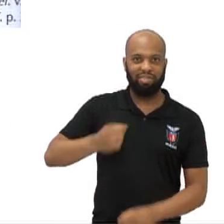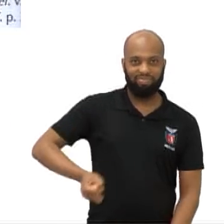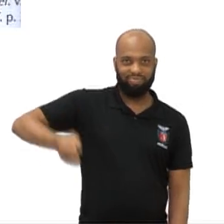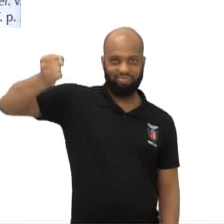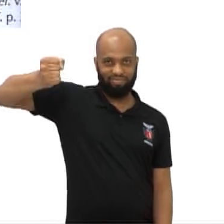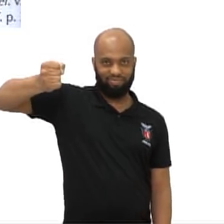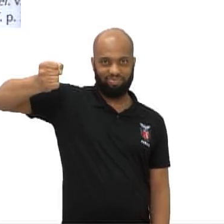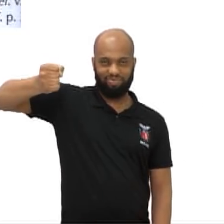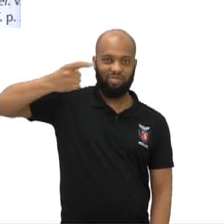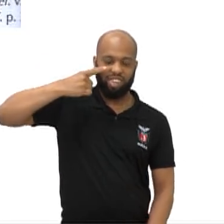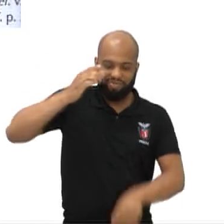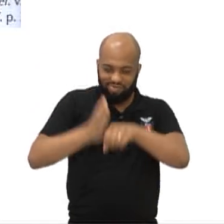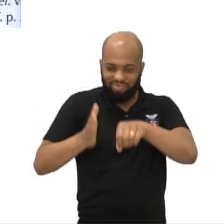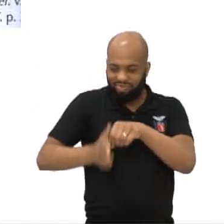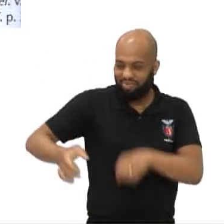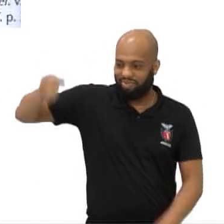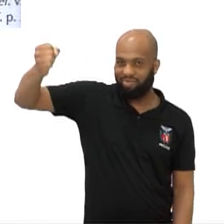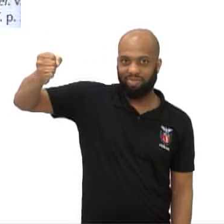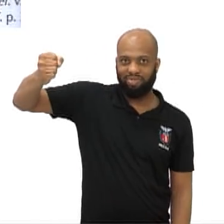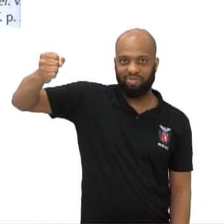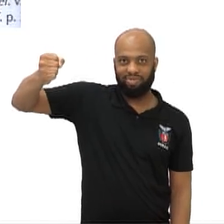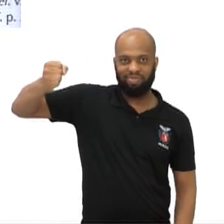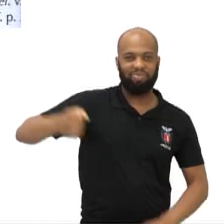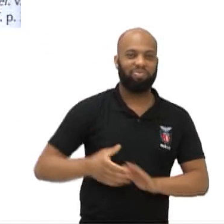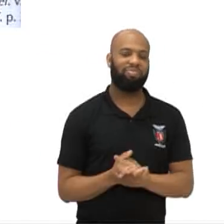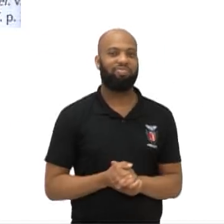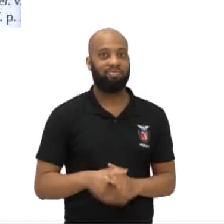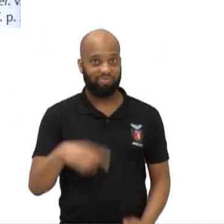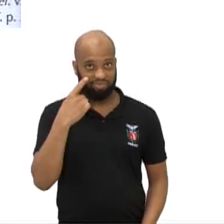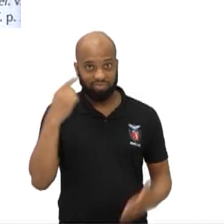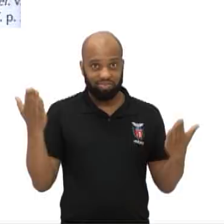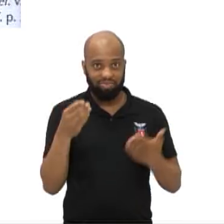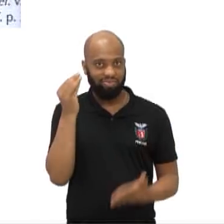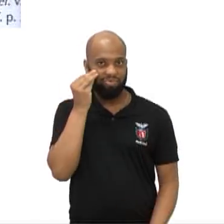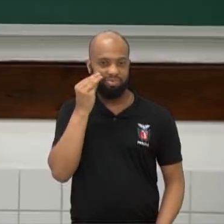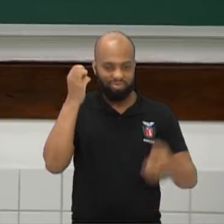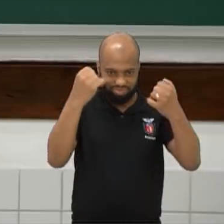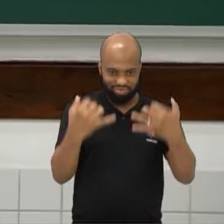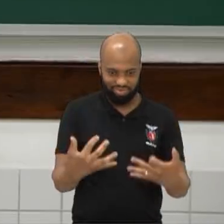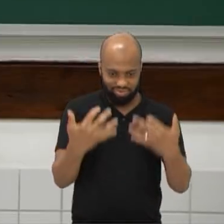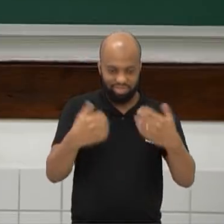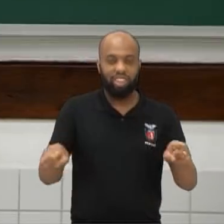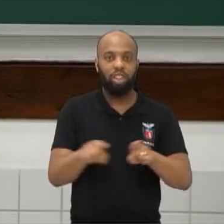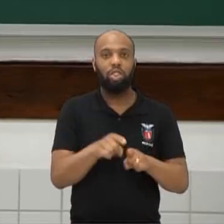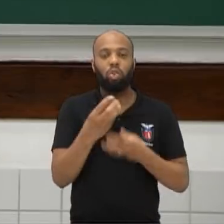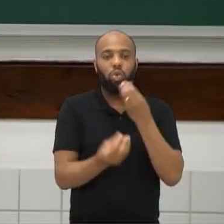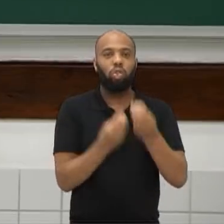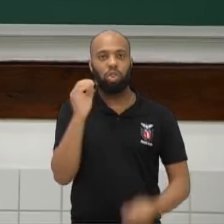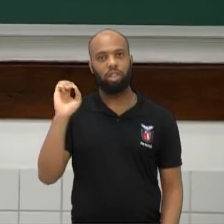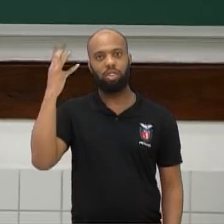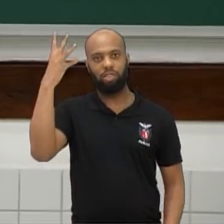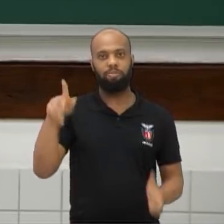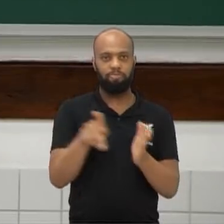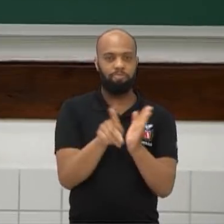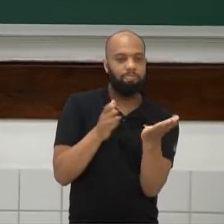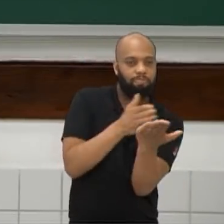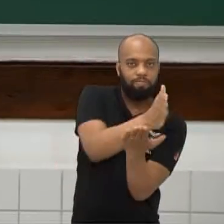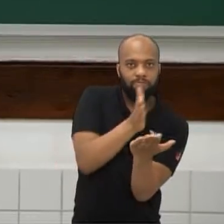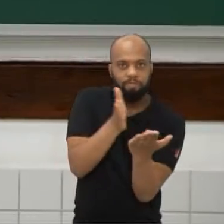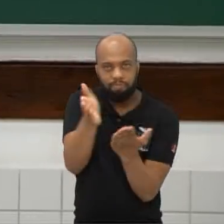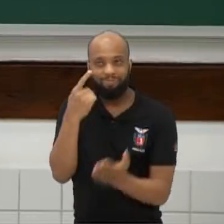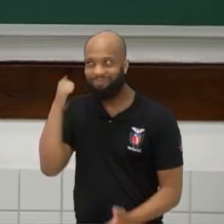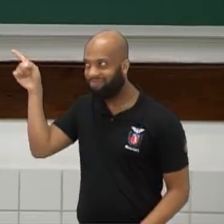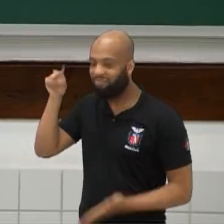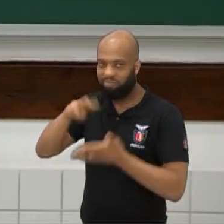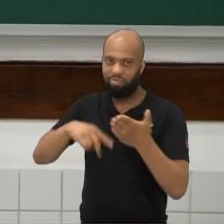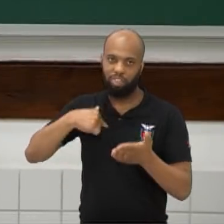pepino, suspendeu no sentido de elevar-se, né? Enfim. Então, vocês vão tentar aí explicar de que forma que ocorre a ambiguidade nessa